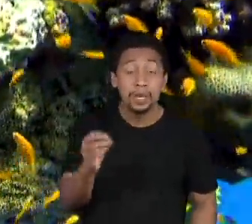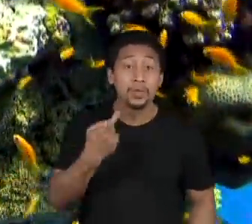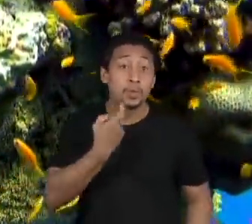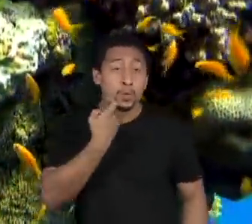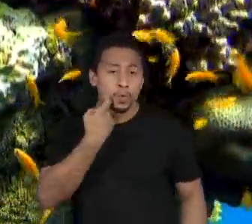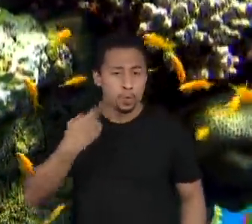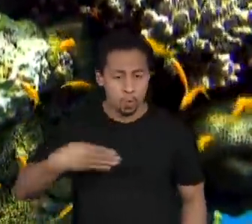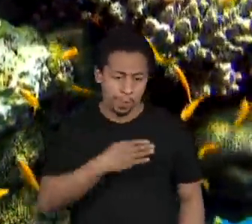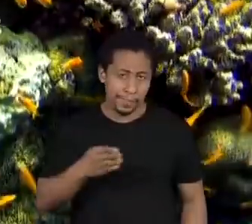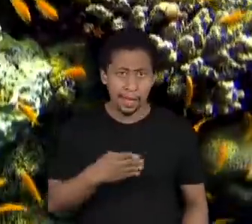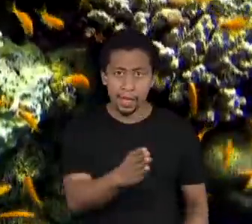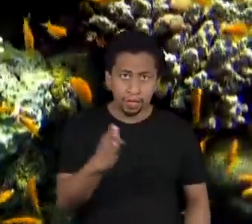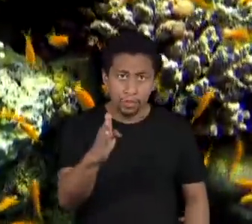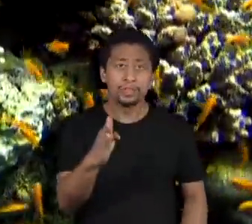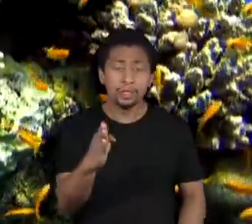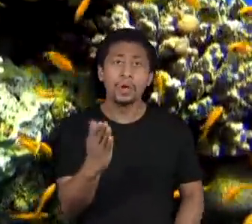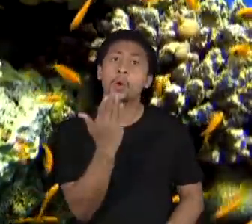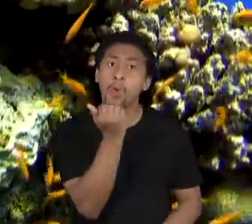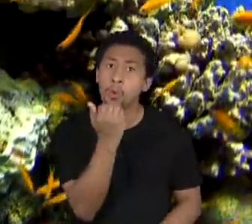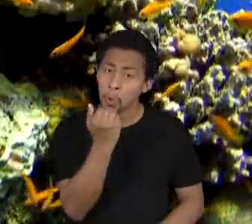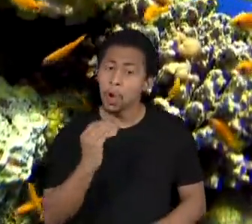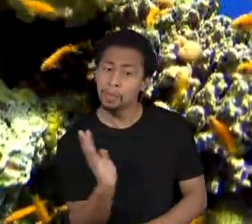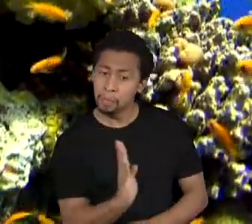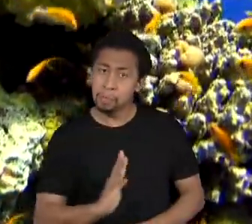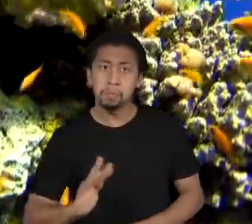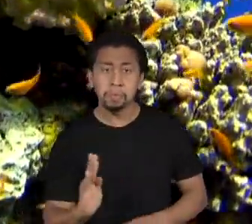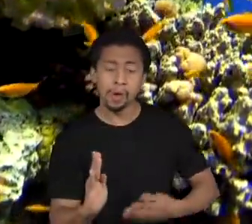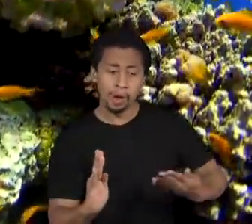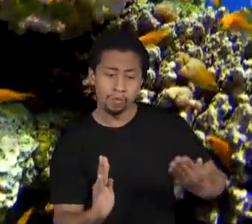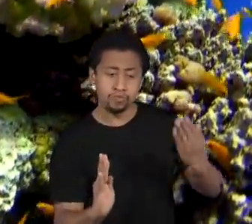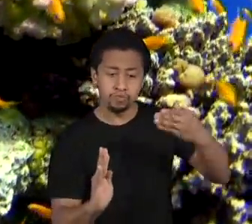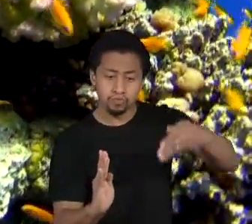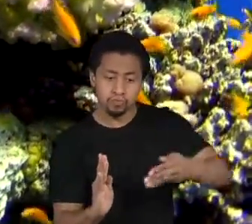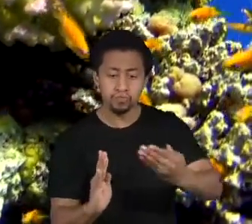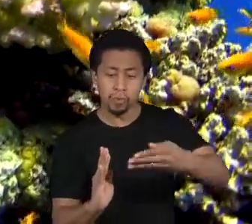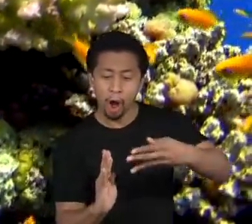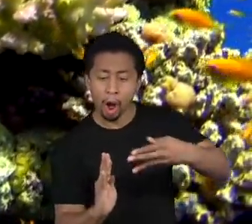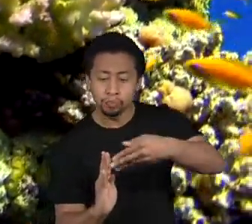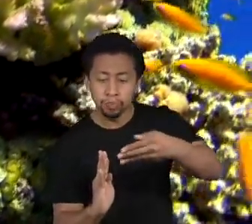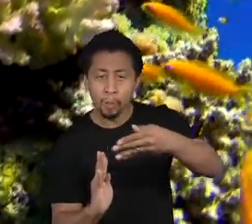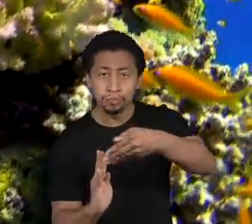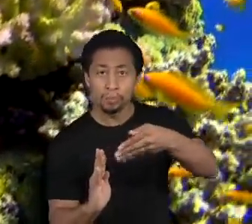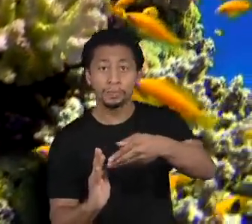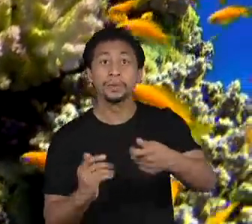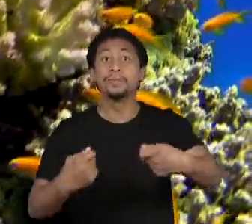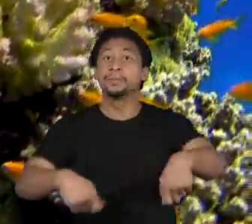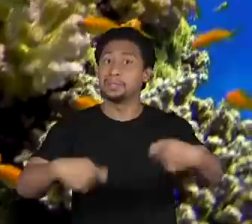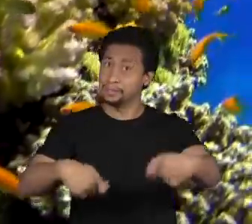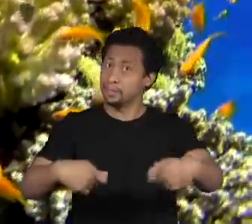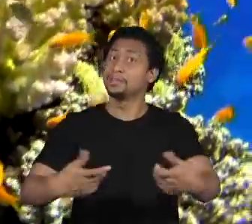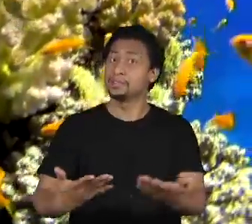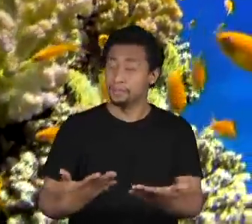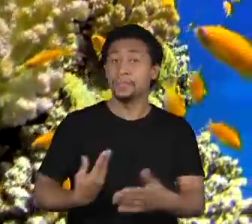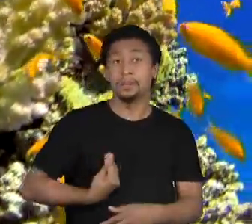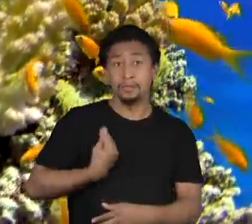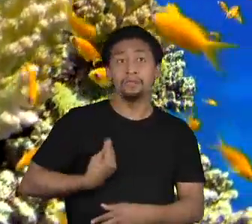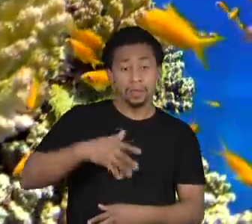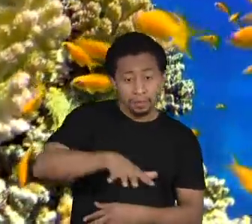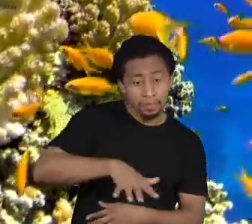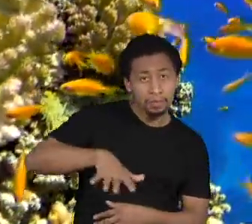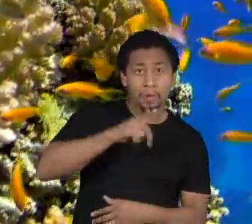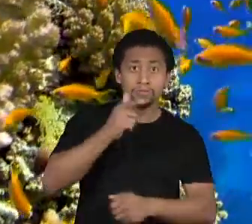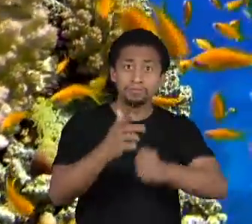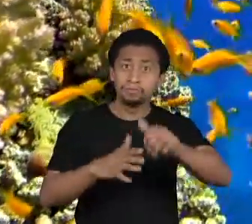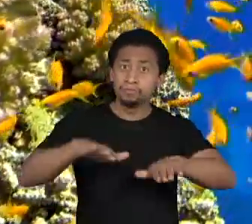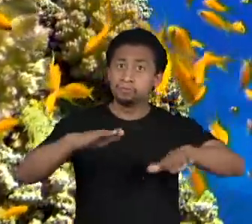Então, em algum momento do estágio de desenvolvimento, o estágio larval, por exemplo, os peixes vivem dentro dos recifes de coral, né,